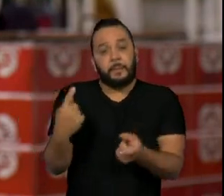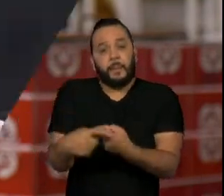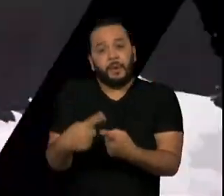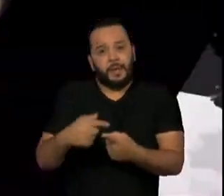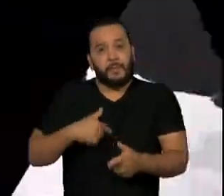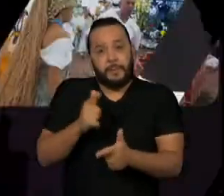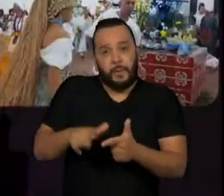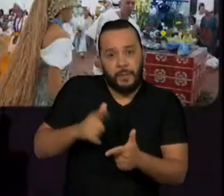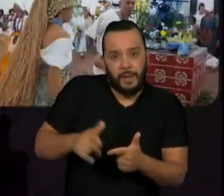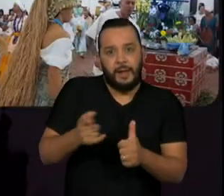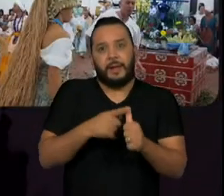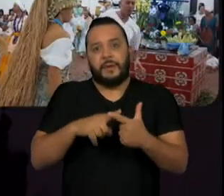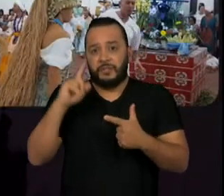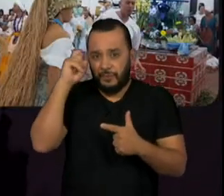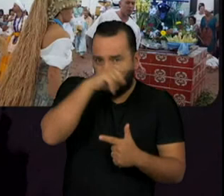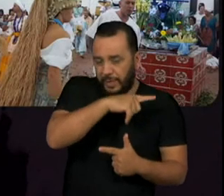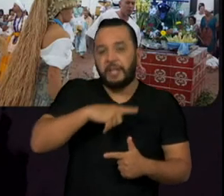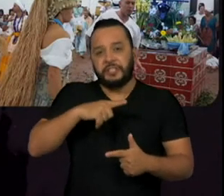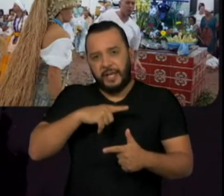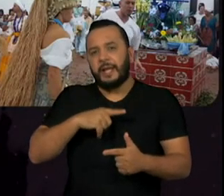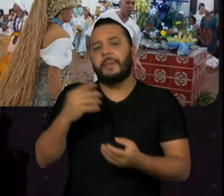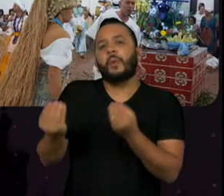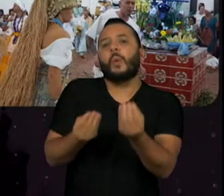nós teremos.